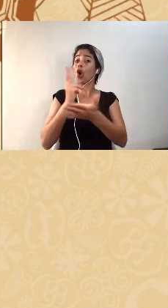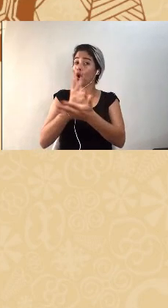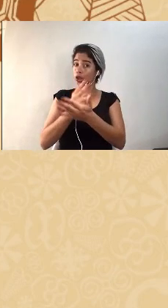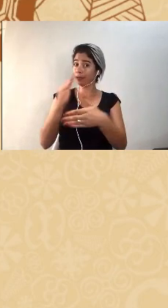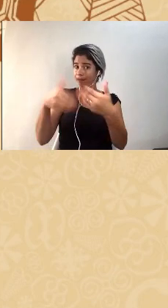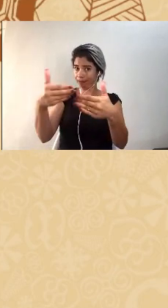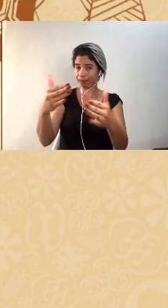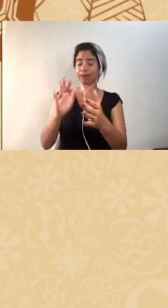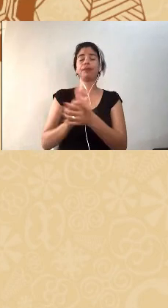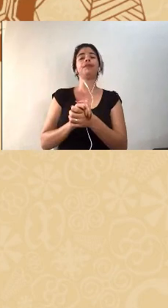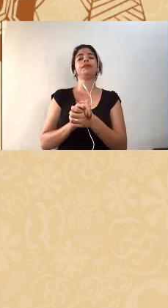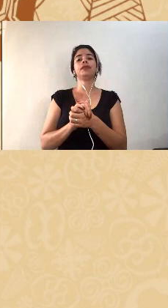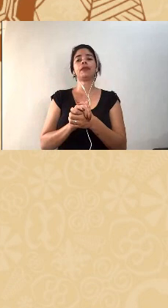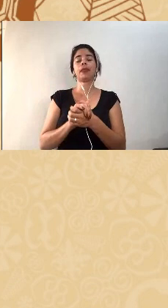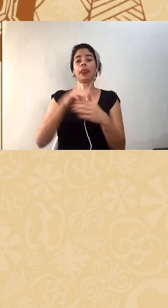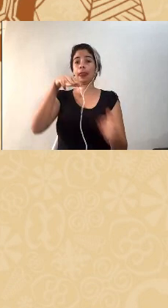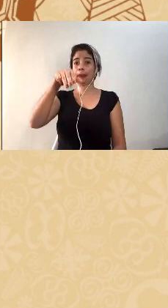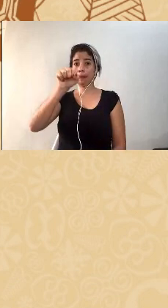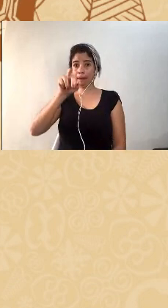Mary,